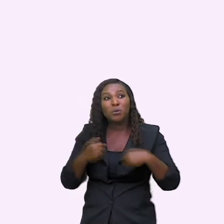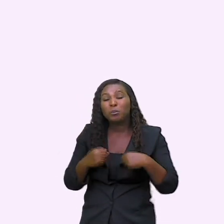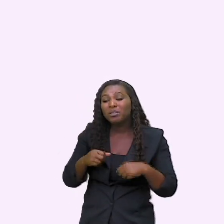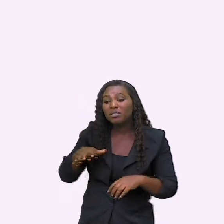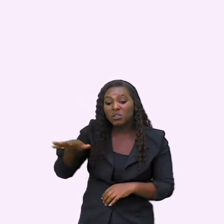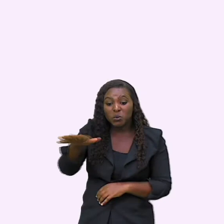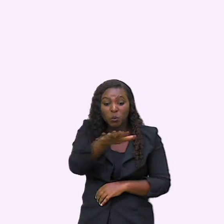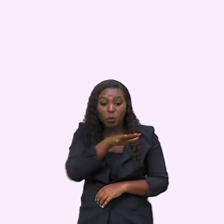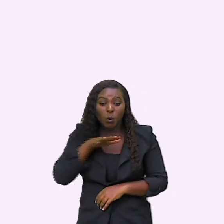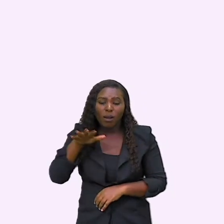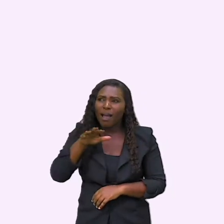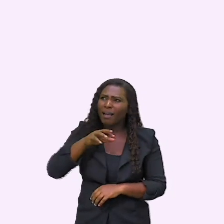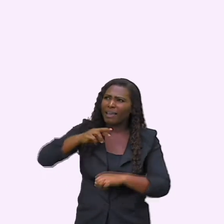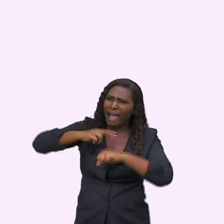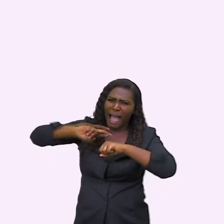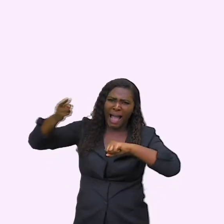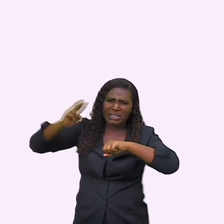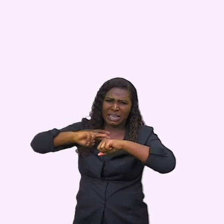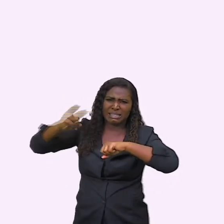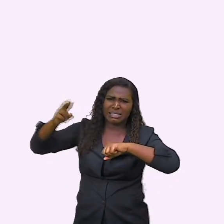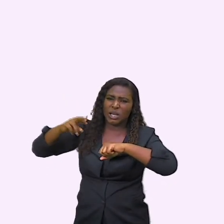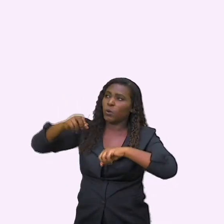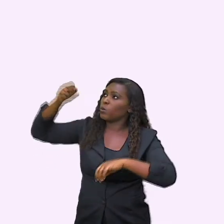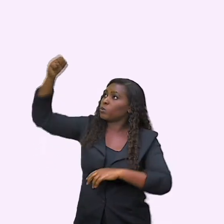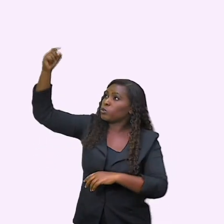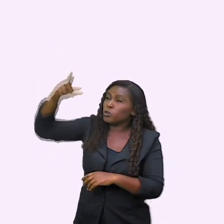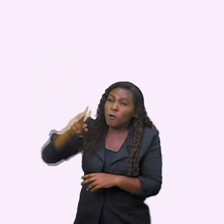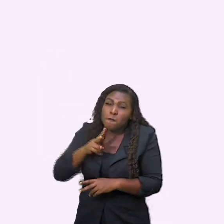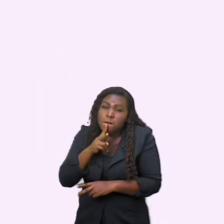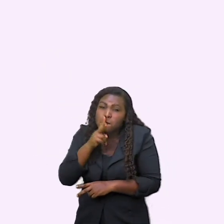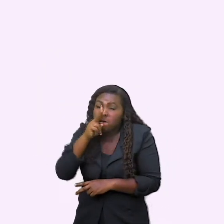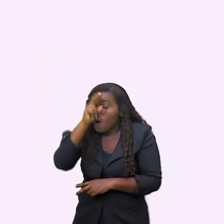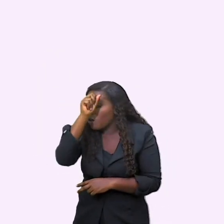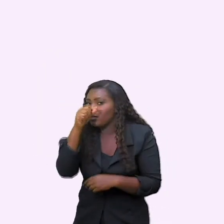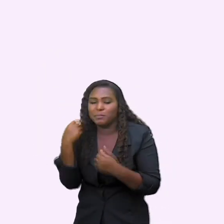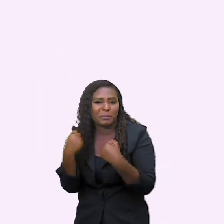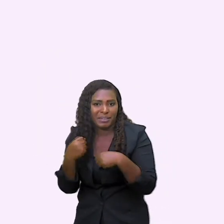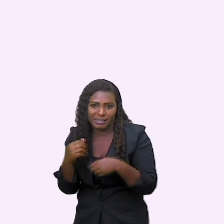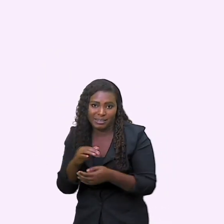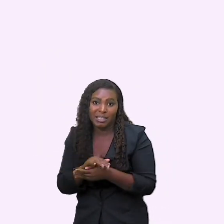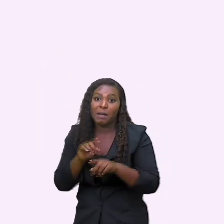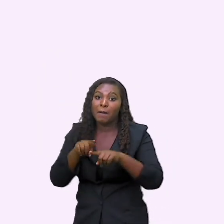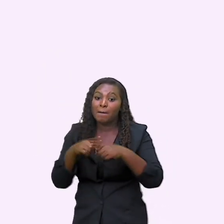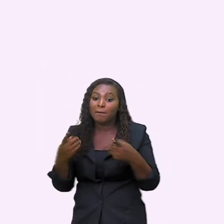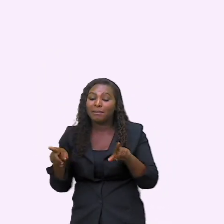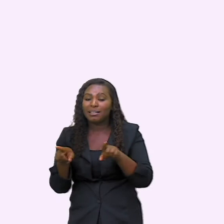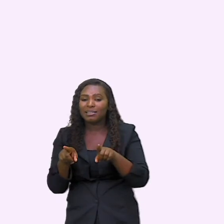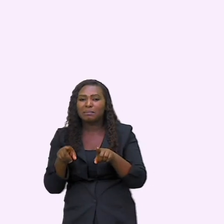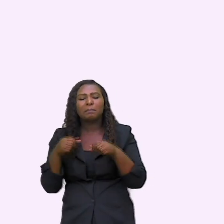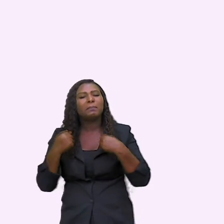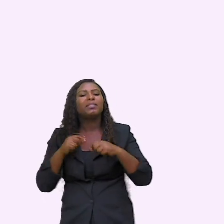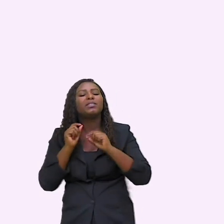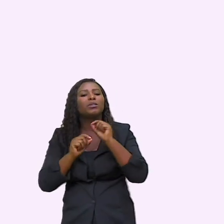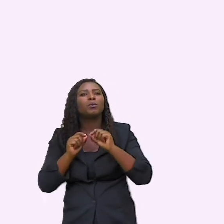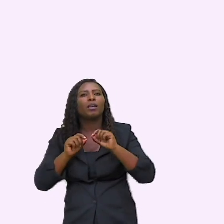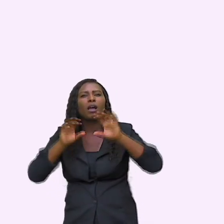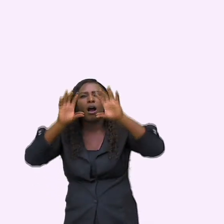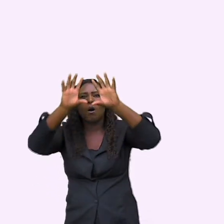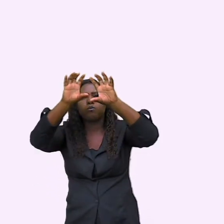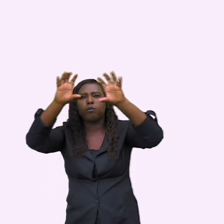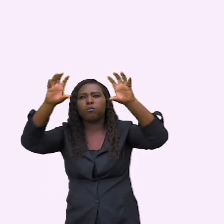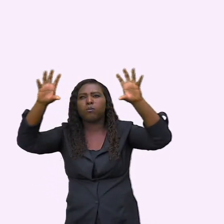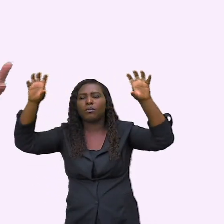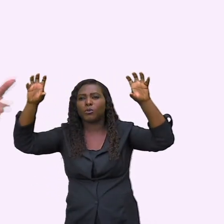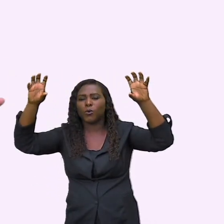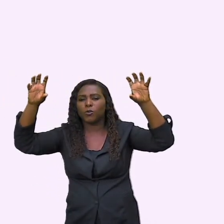No entanto, a quantidade de energia produzida depende da densidade das nuvens. Ou seja, quanto menos